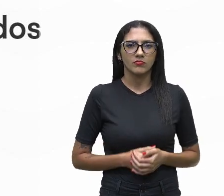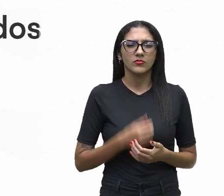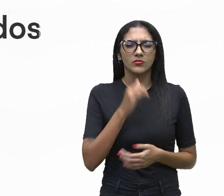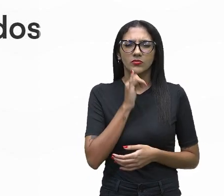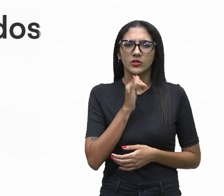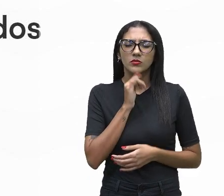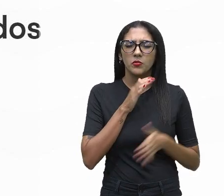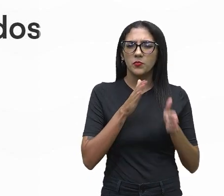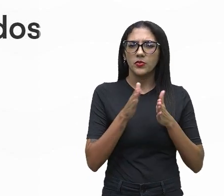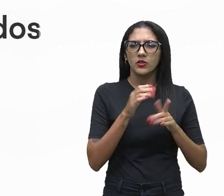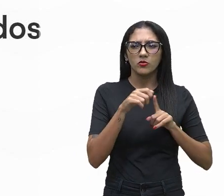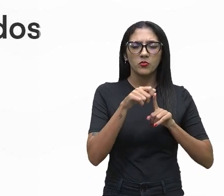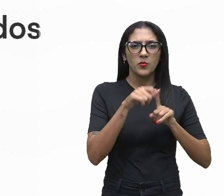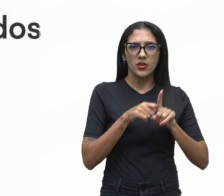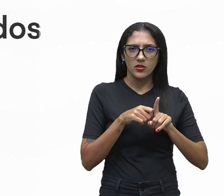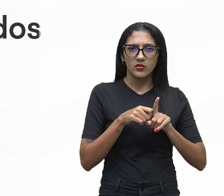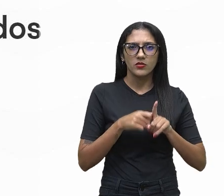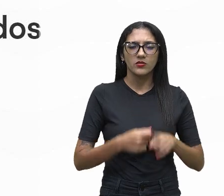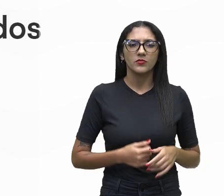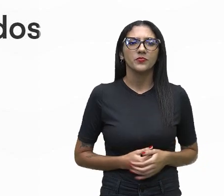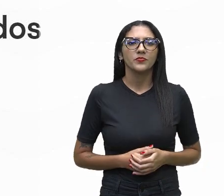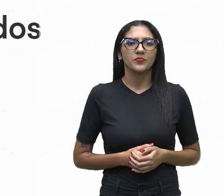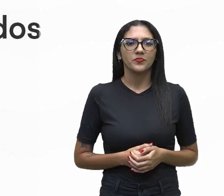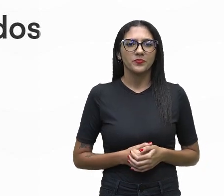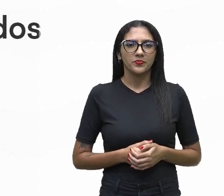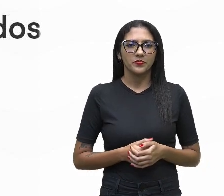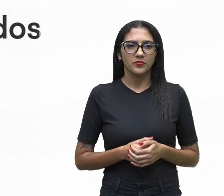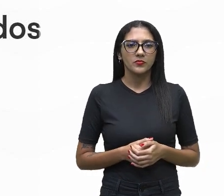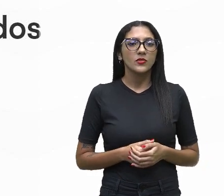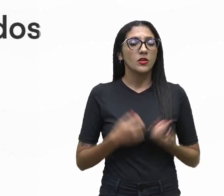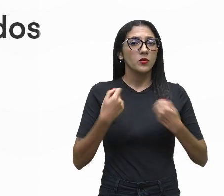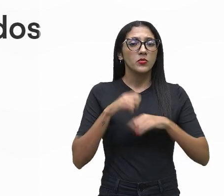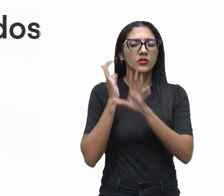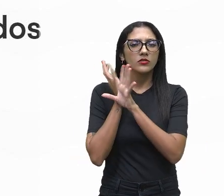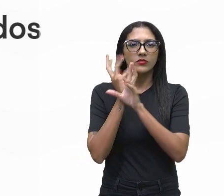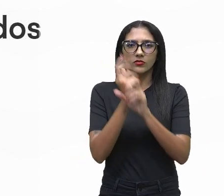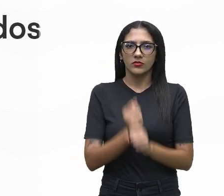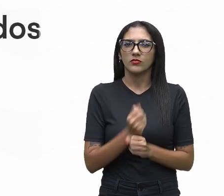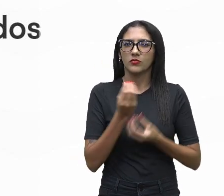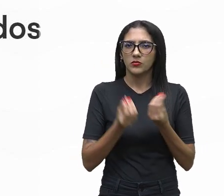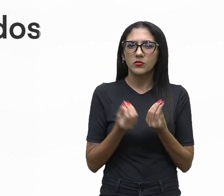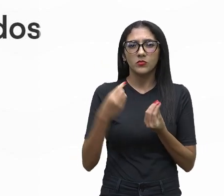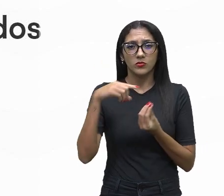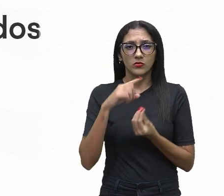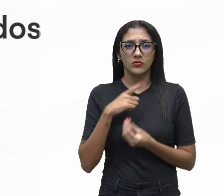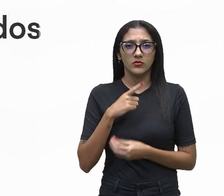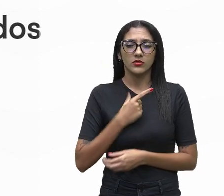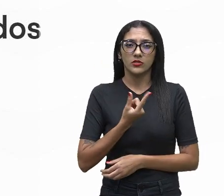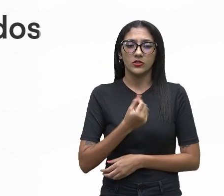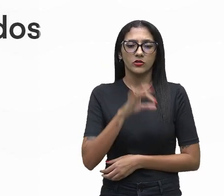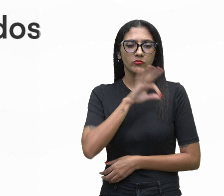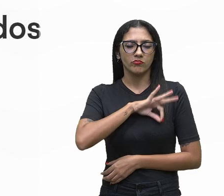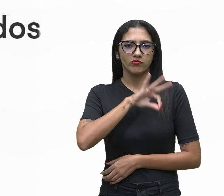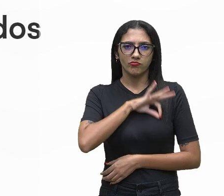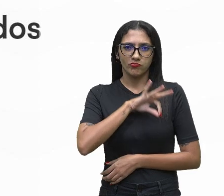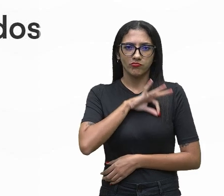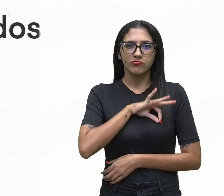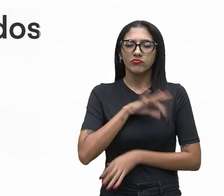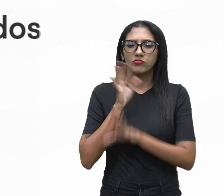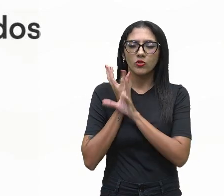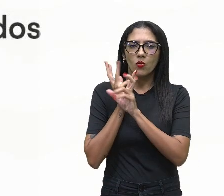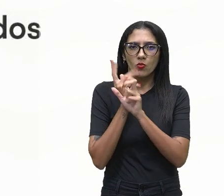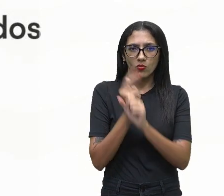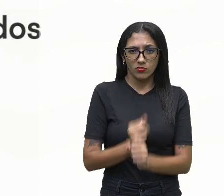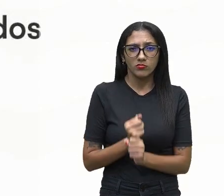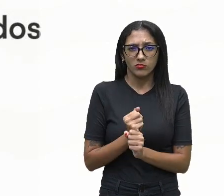referência. Para calcular a receita, você tem que levar em consideração o seu salário líquido, que é aquilo